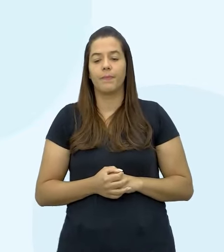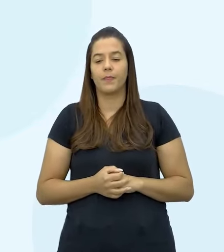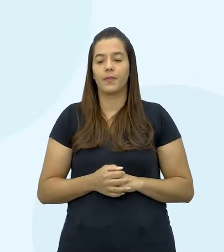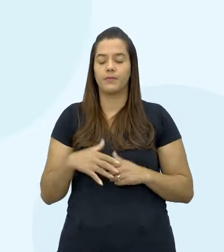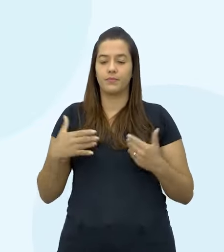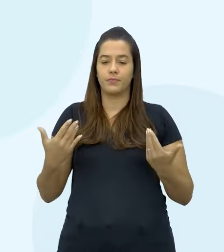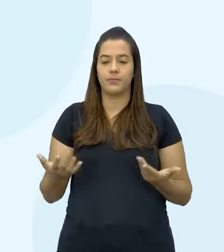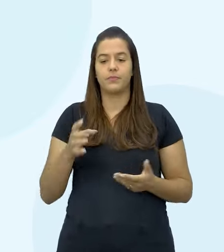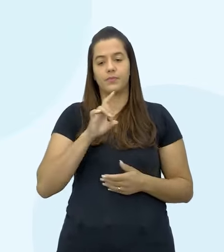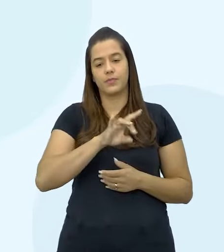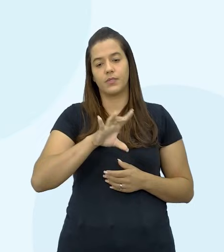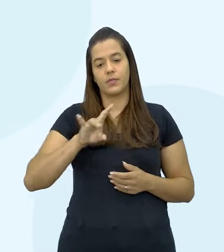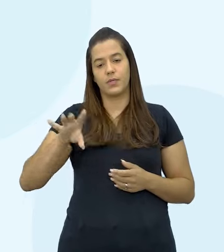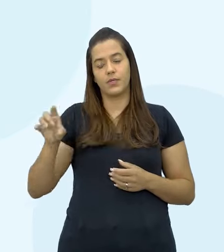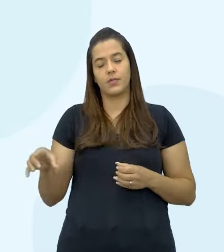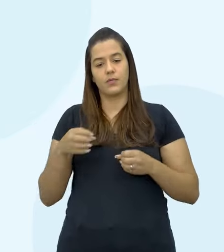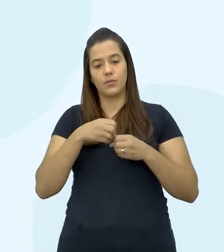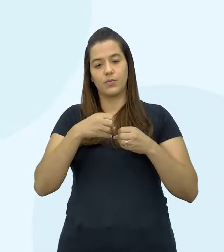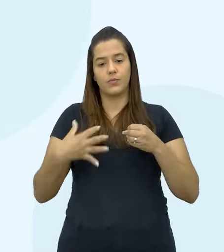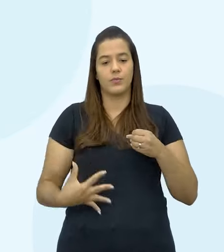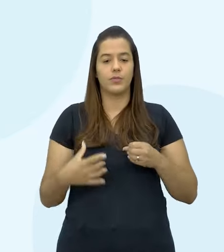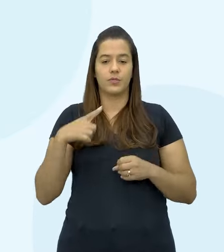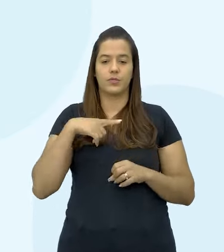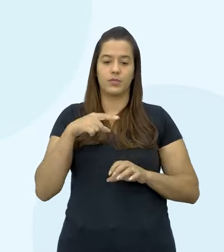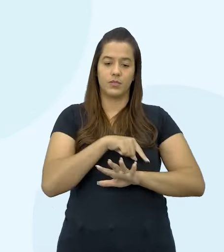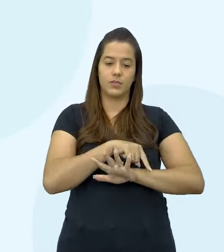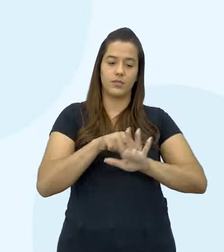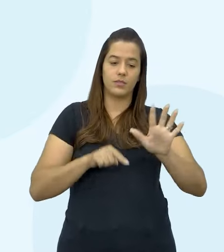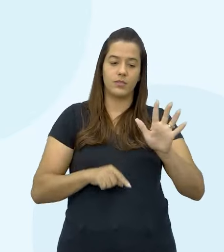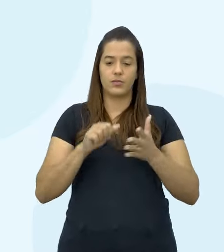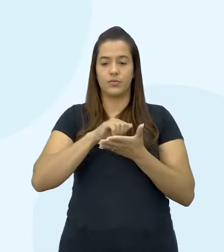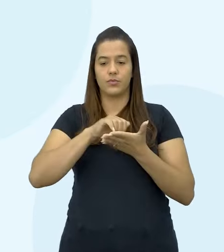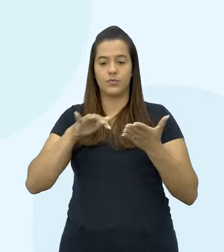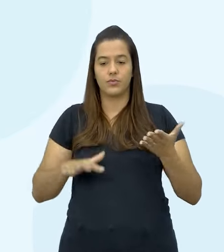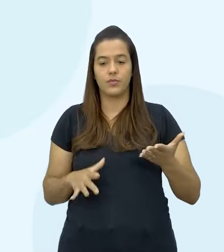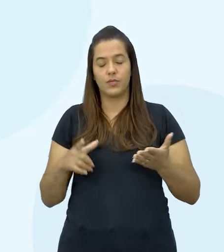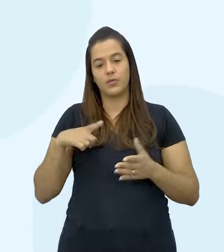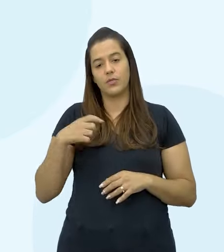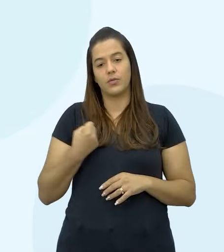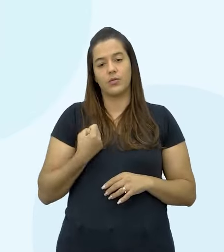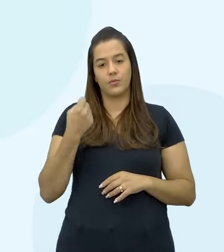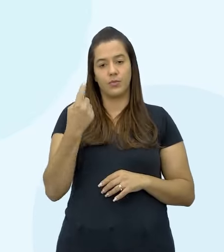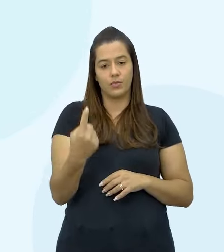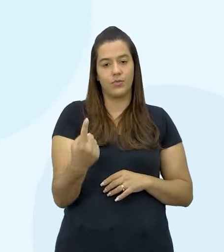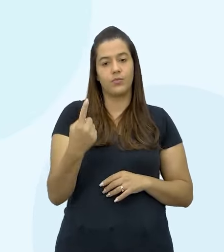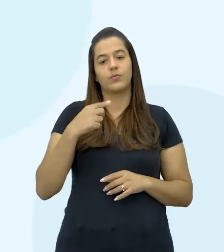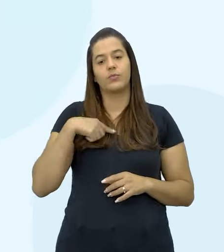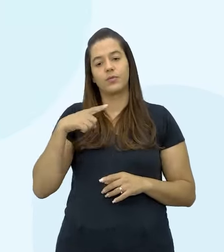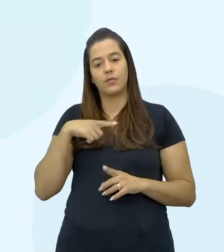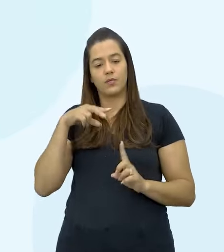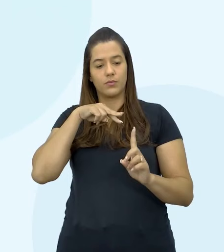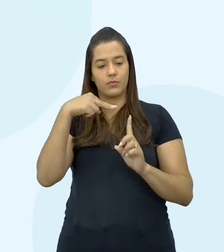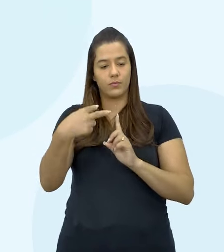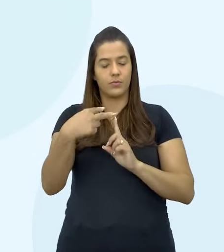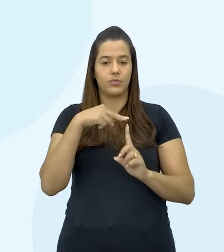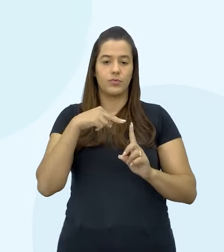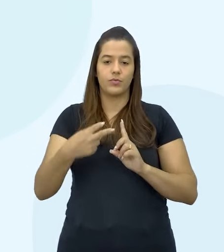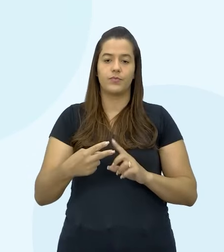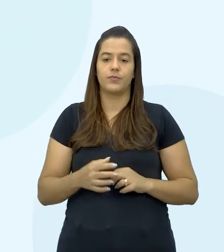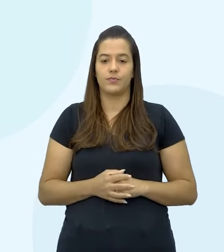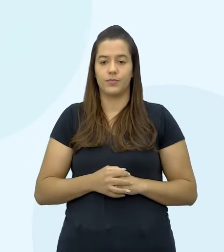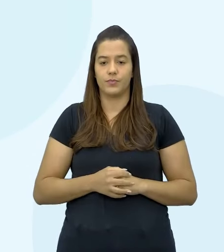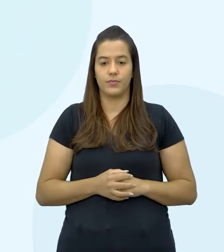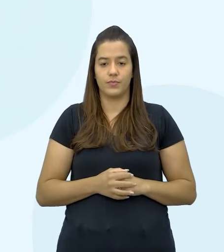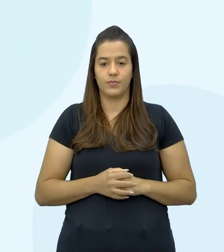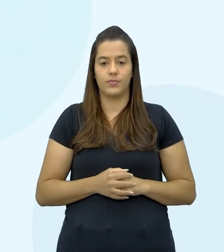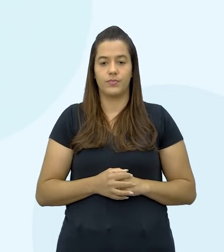esses componentes, cada um deles tem 5 atividades, então hoje a gente vai falar das atividades 1 do ponto de vista da integração.